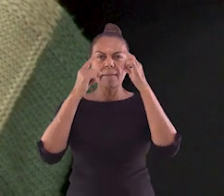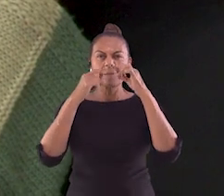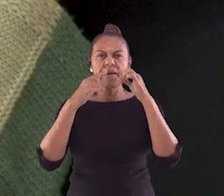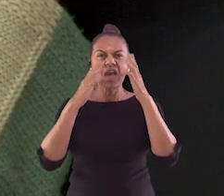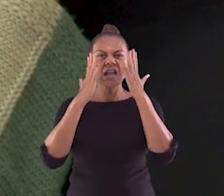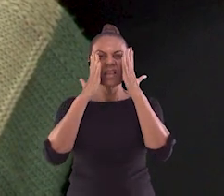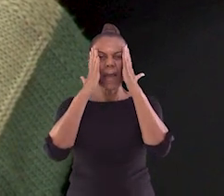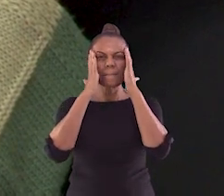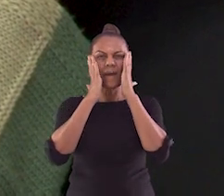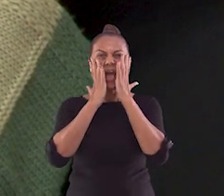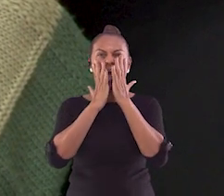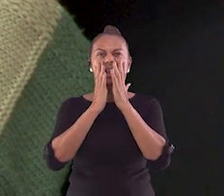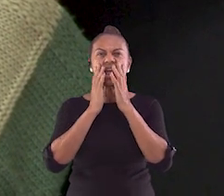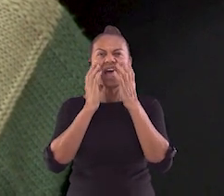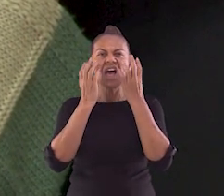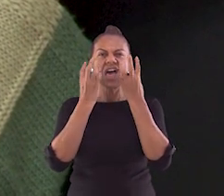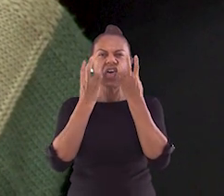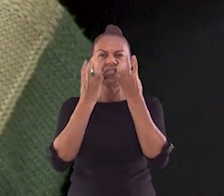e o